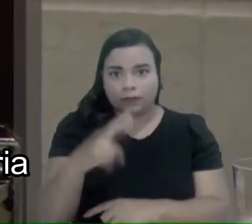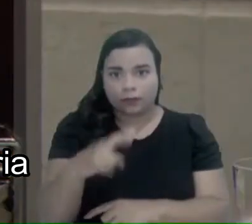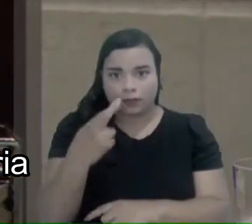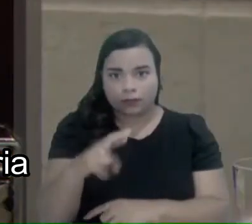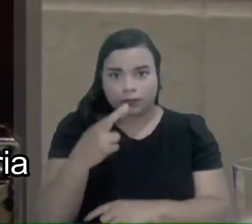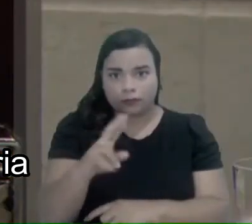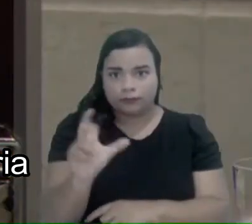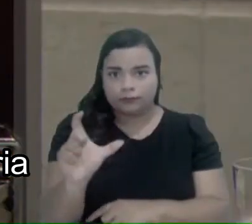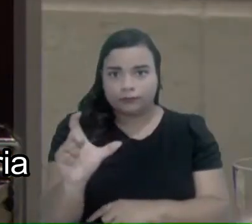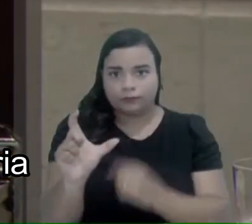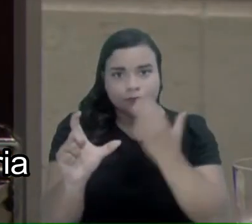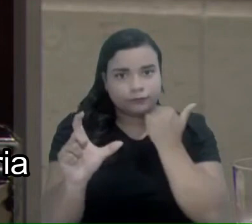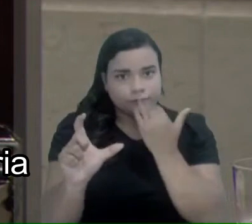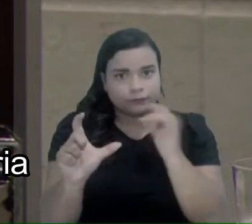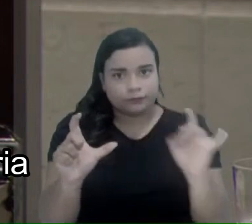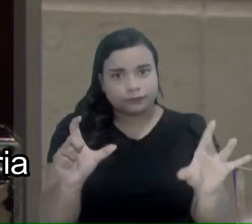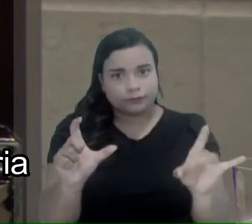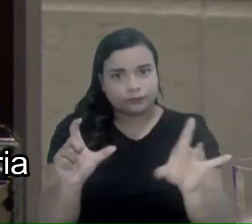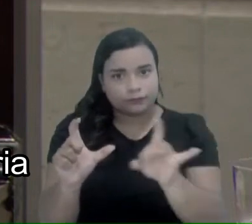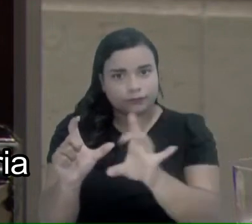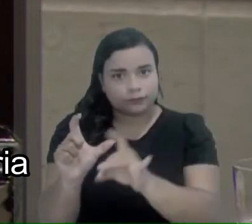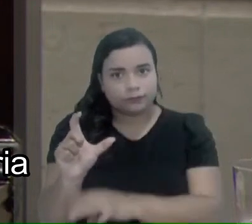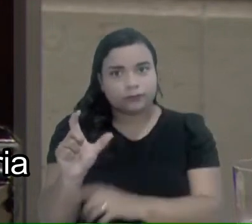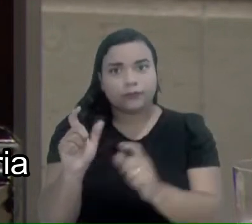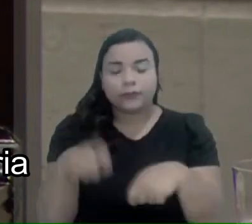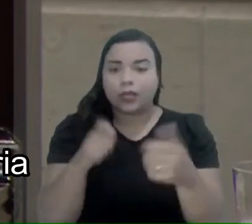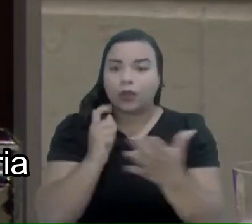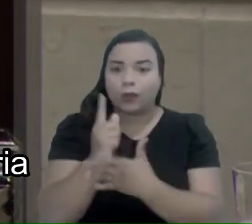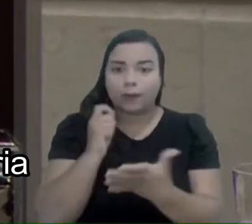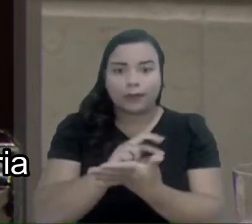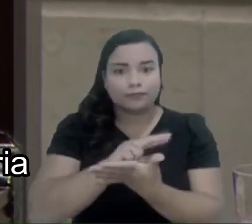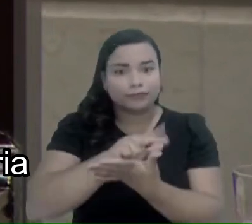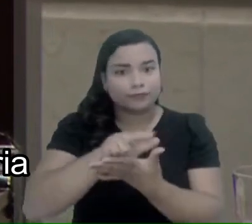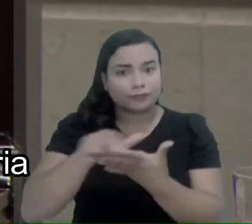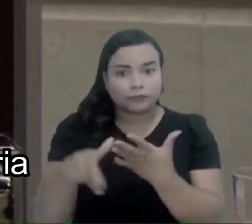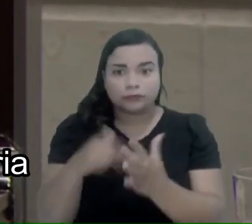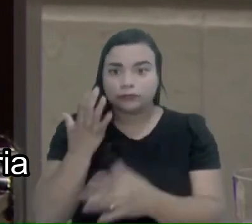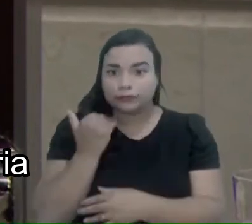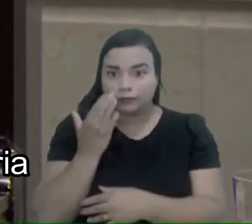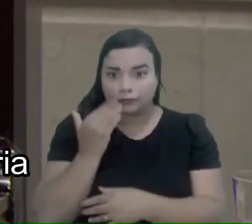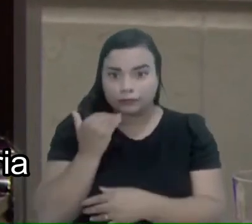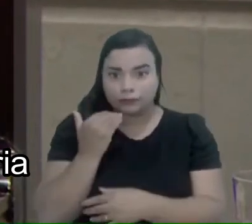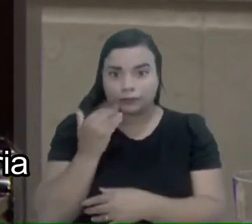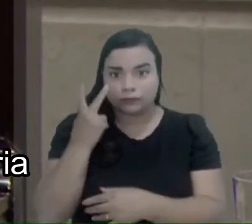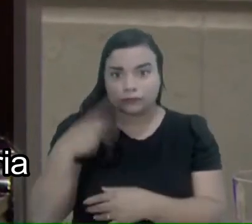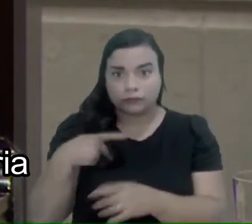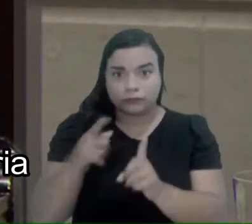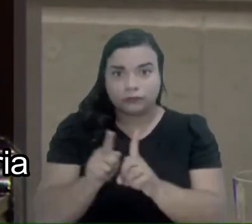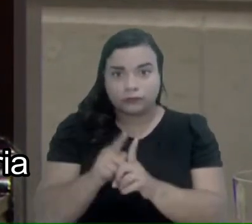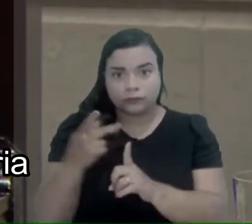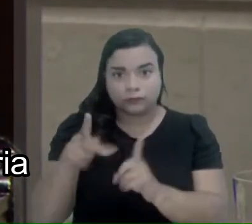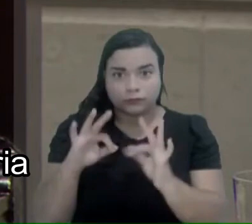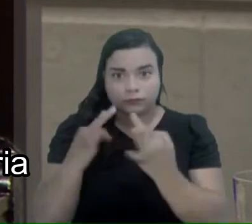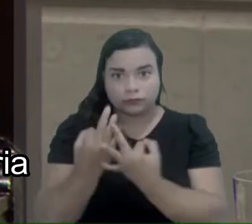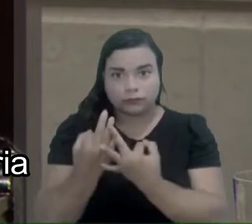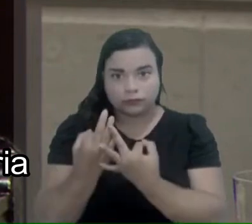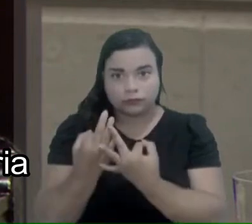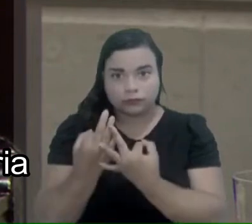cartão alimentação, em que ele pode comprar gêneros alimentícios para si e para a família, né? Ainda